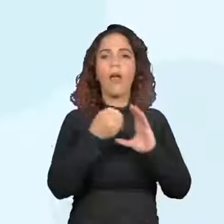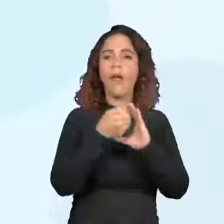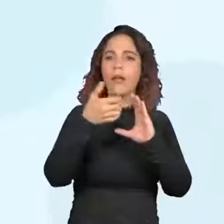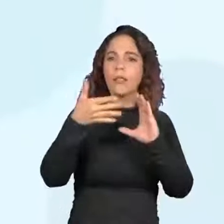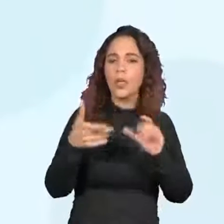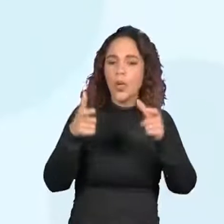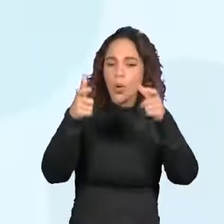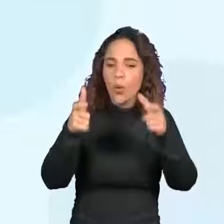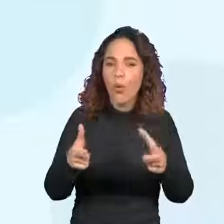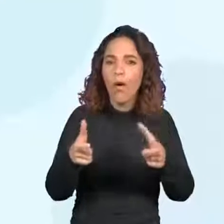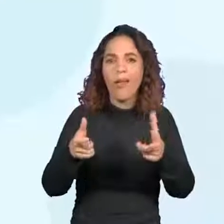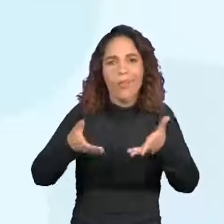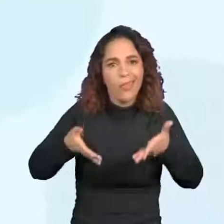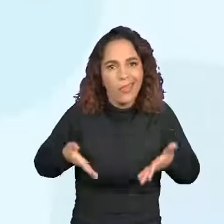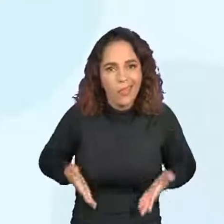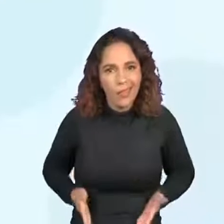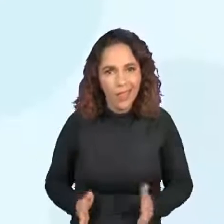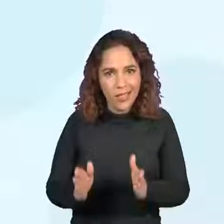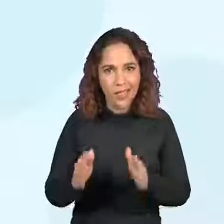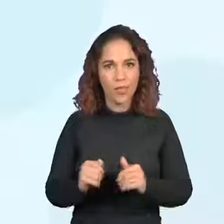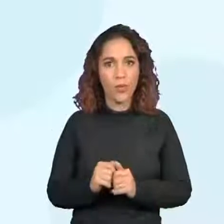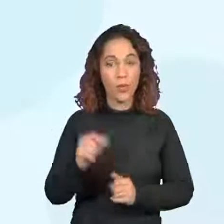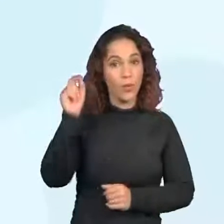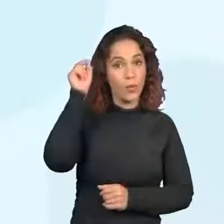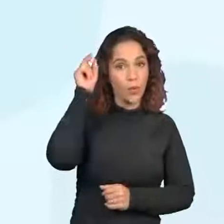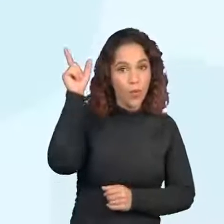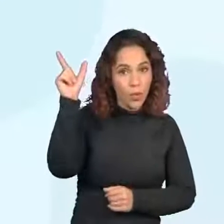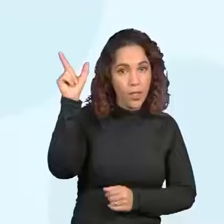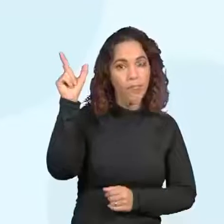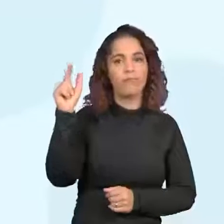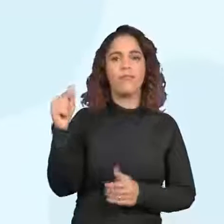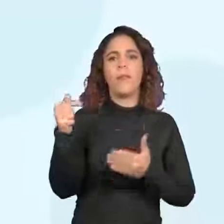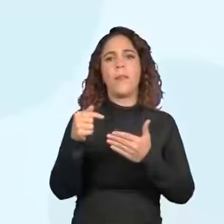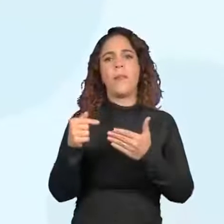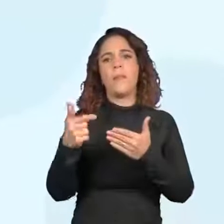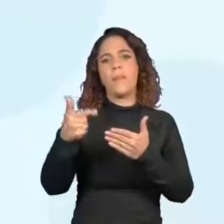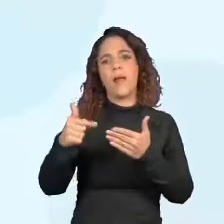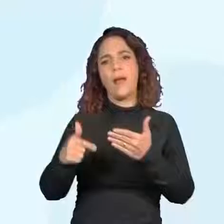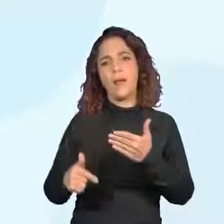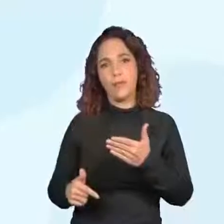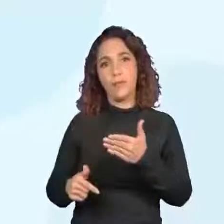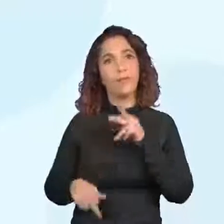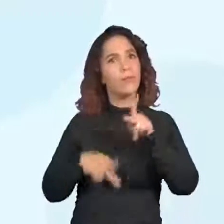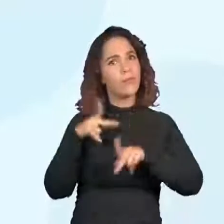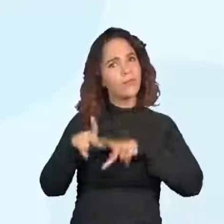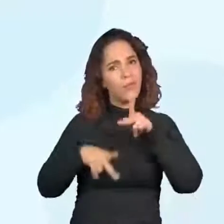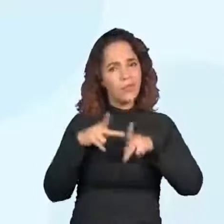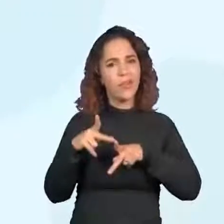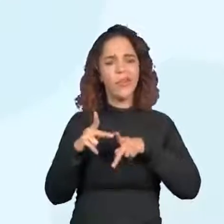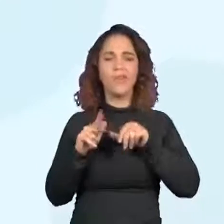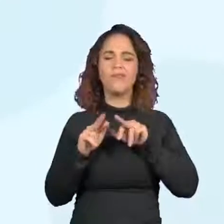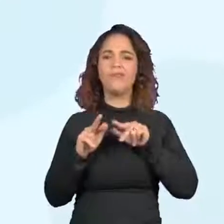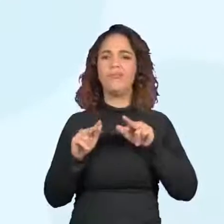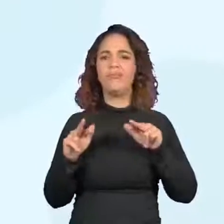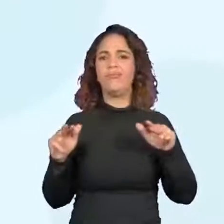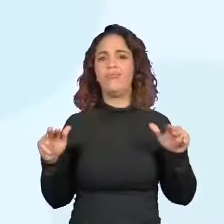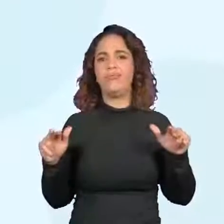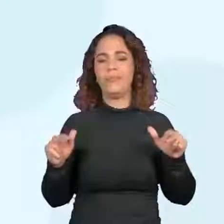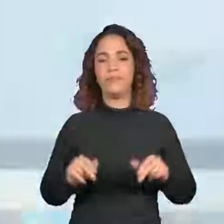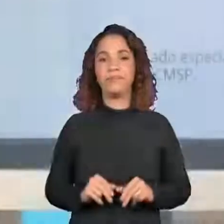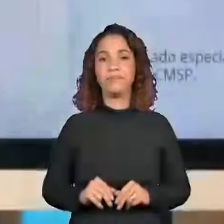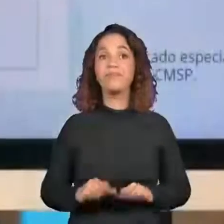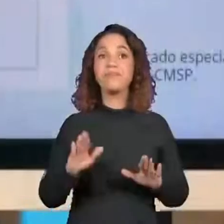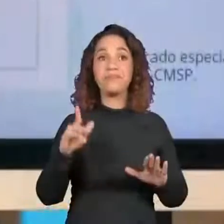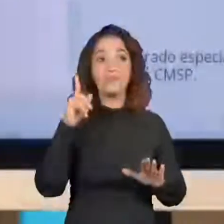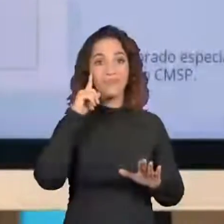lugar de origem, da sua cultura e etc. Povo tão diverso, tão múltiplo. E aí eu trago